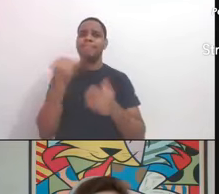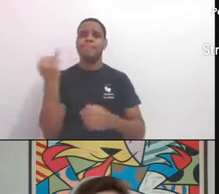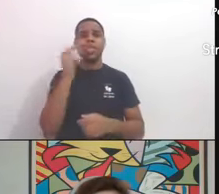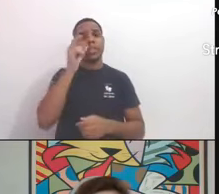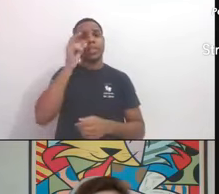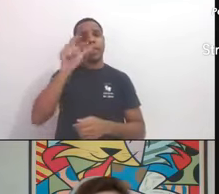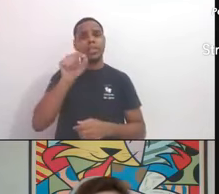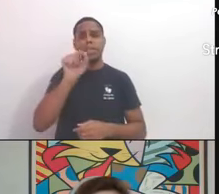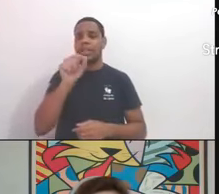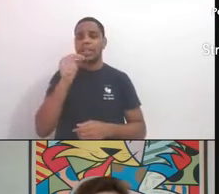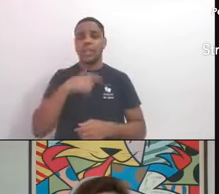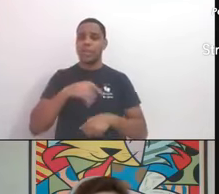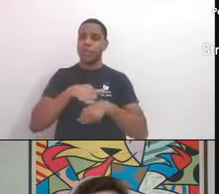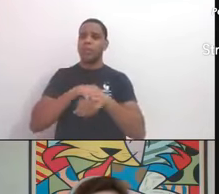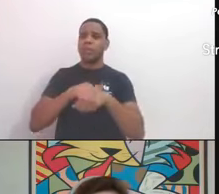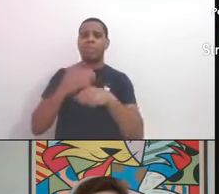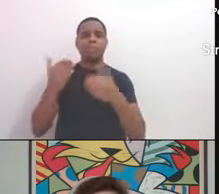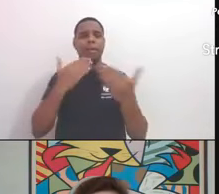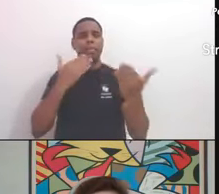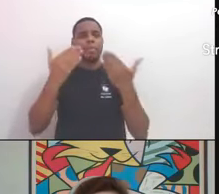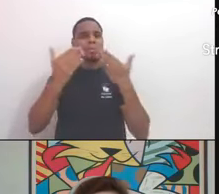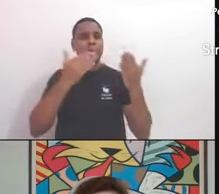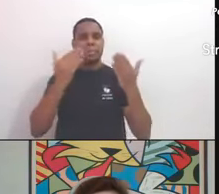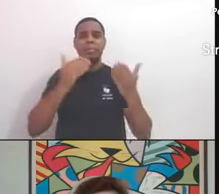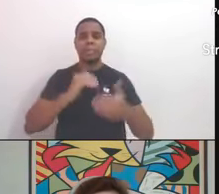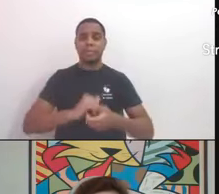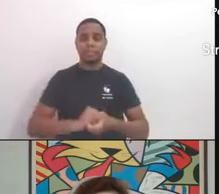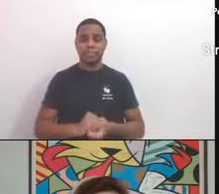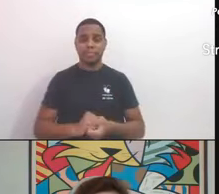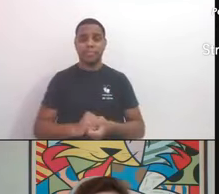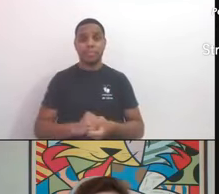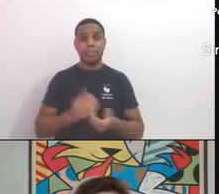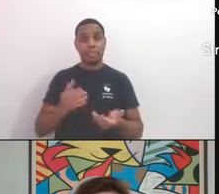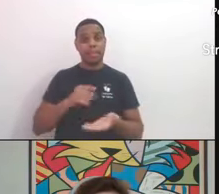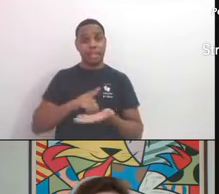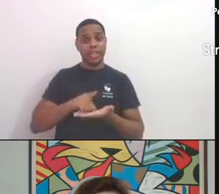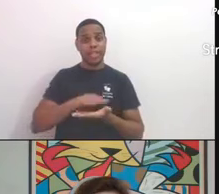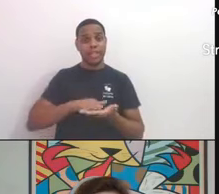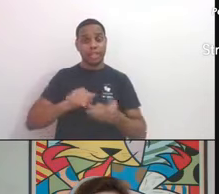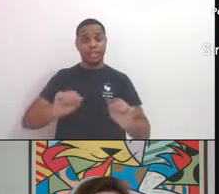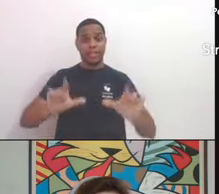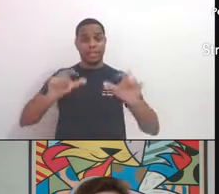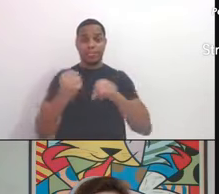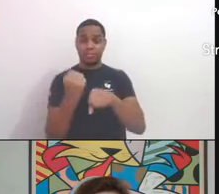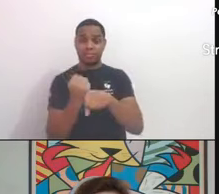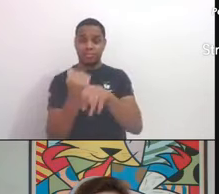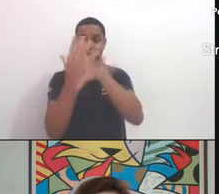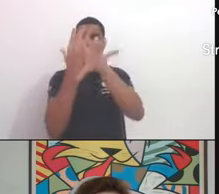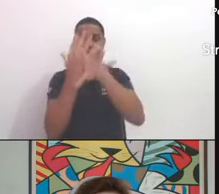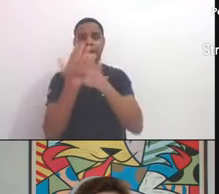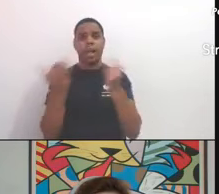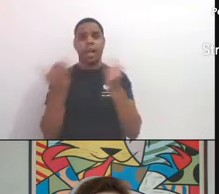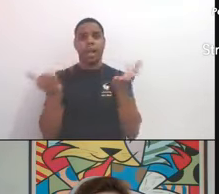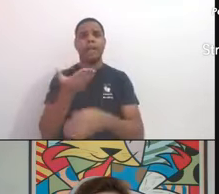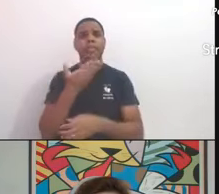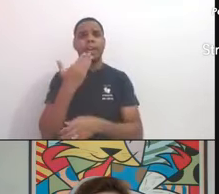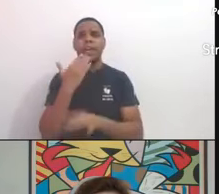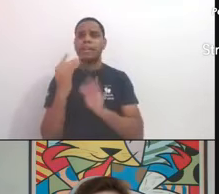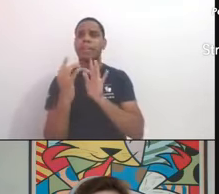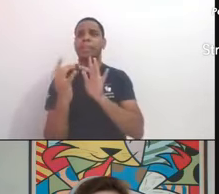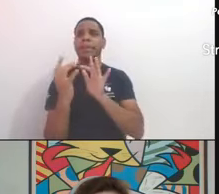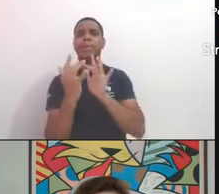Tenho falado com pessoas, né, na verdade, o digital, aí, o vídeo, tem facilitado o contato com muita